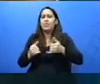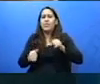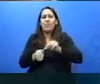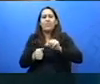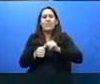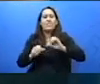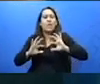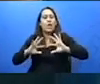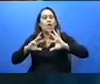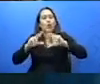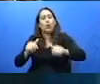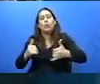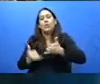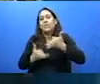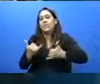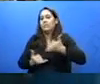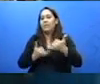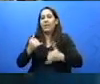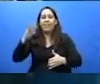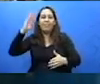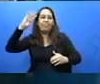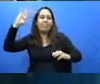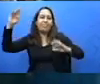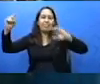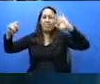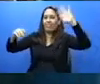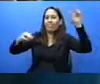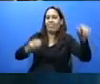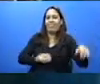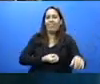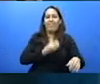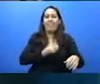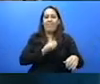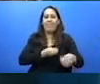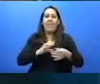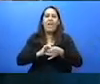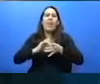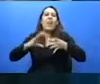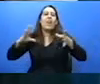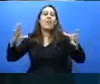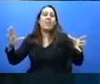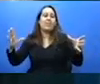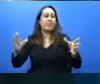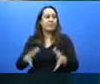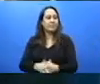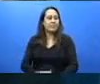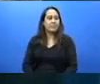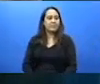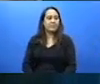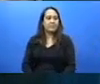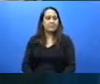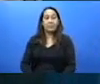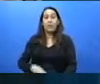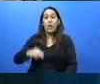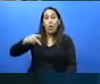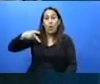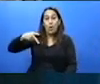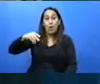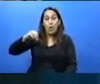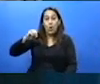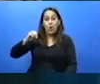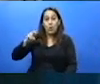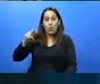e imaginam podem viver livres e soltas. Então, o porão era o lugar de